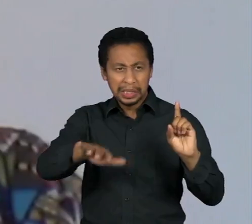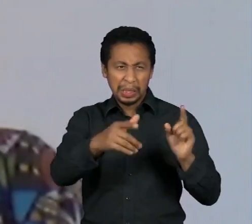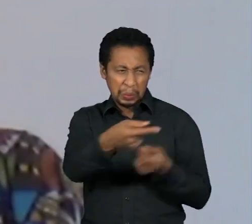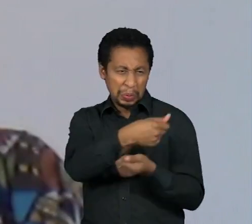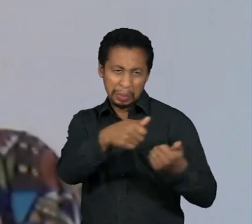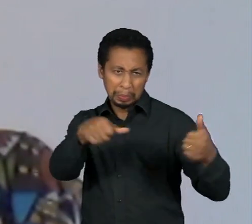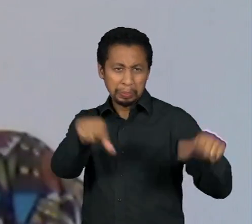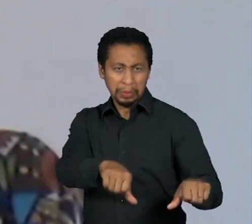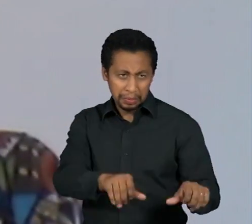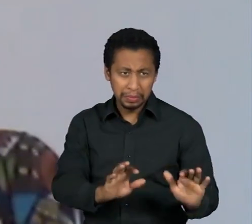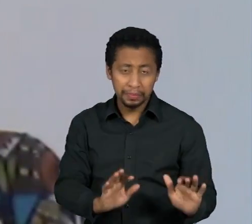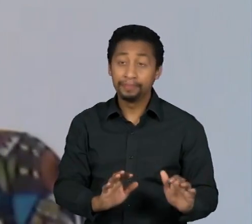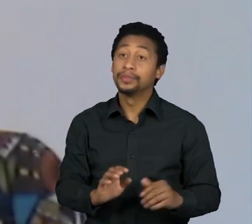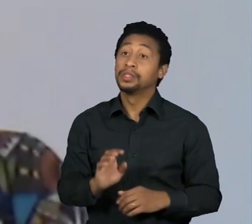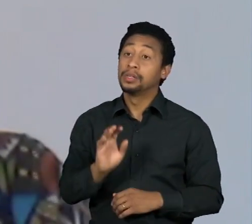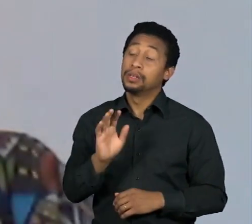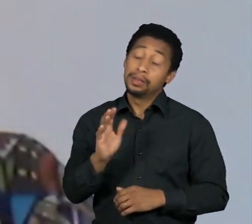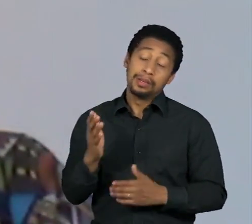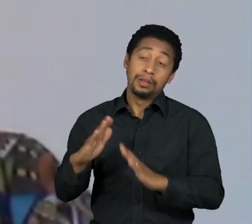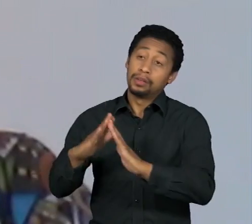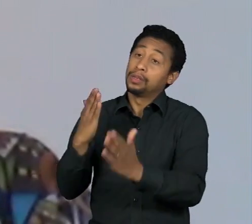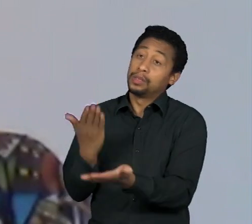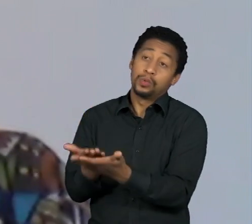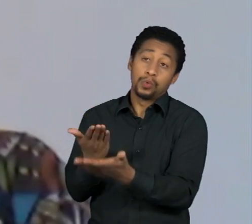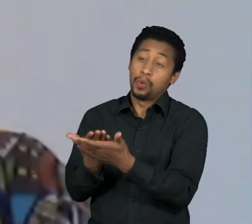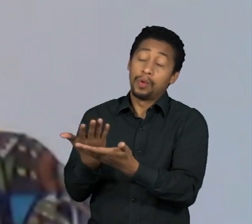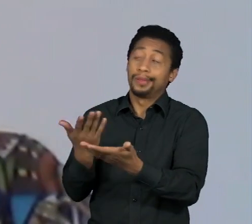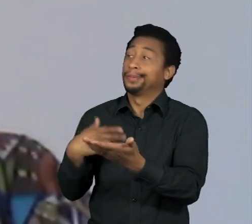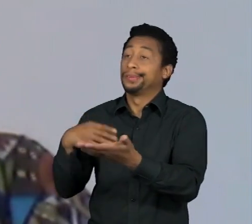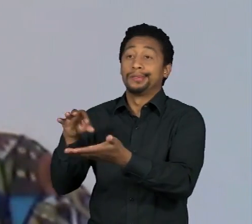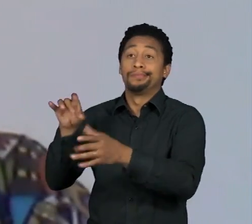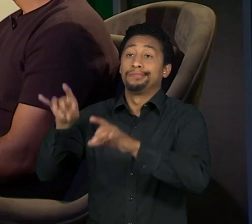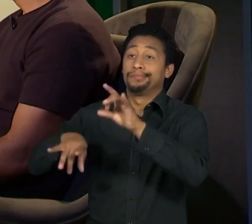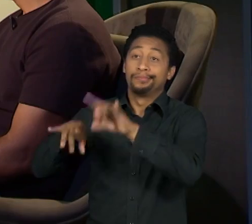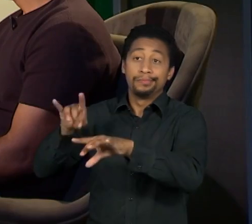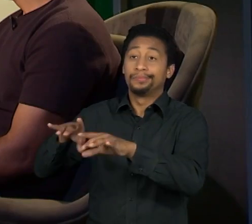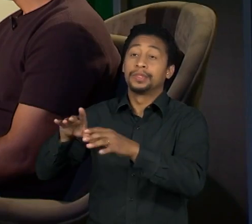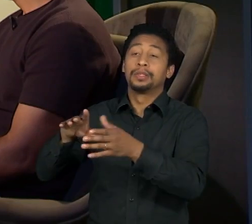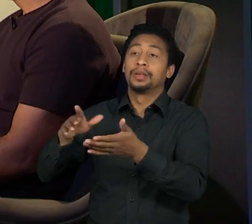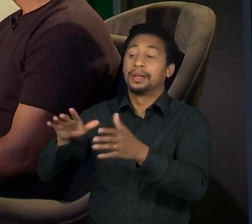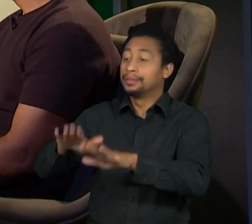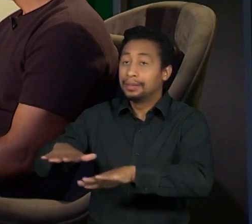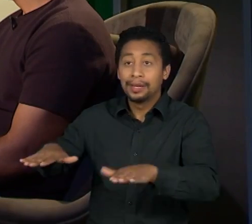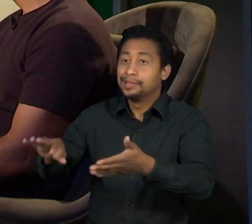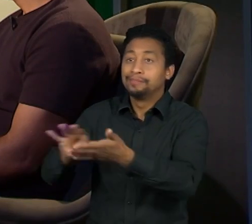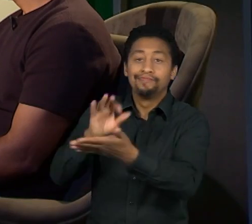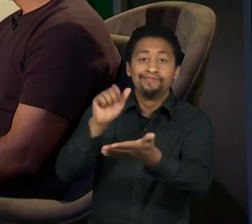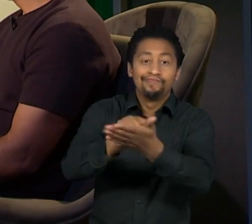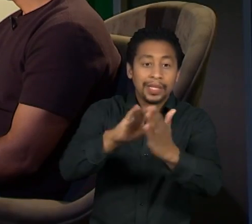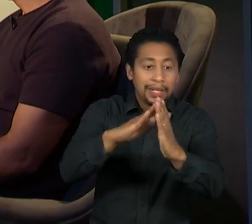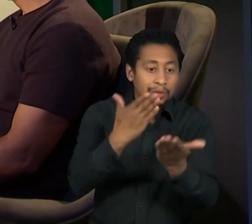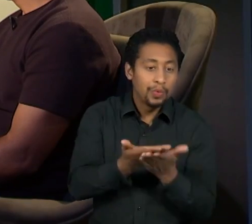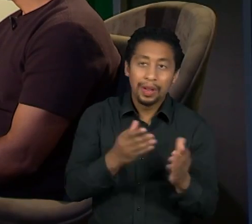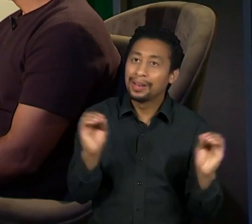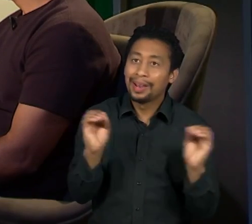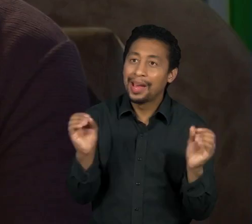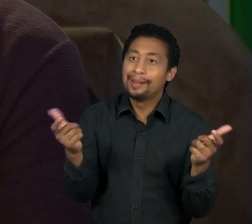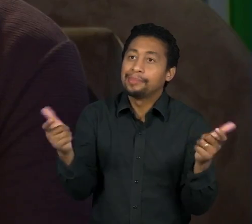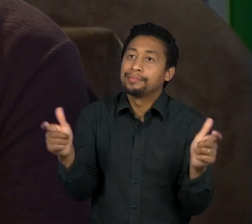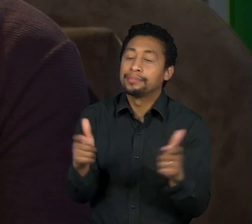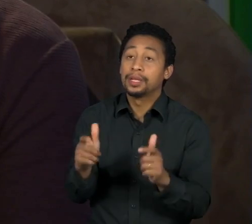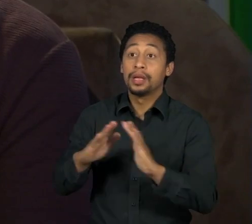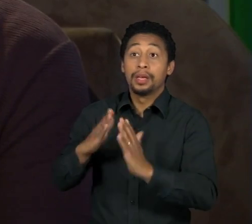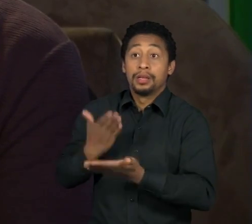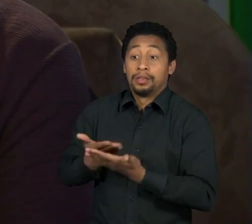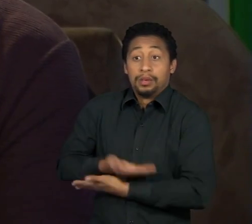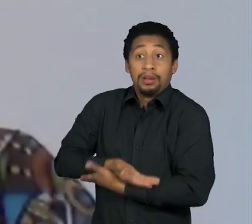né? A evasão escolar, a ausência de matrículas das crianças. Então, a gente tem um número muito abaixo de vagas nas creches. A